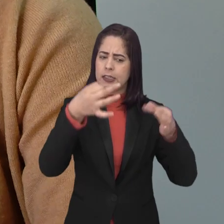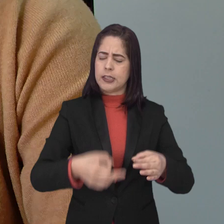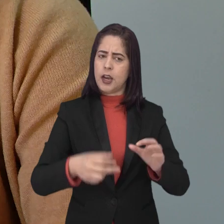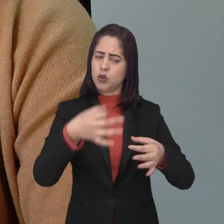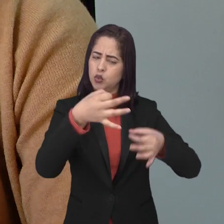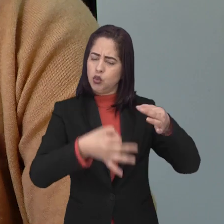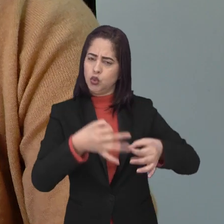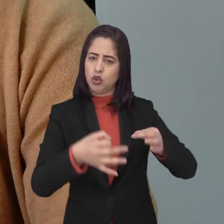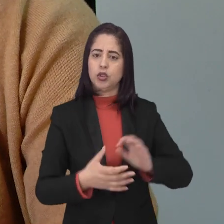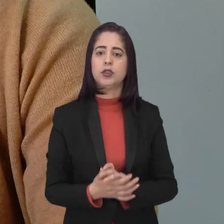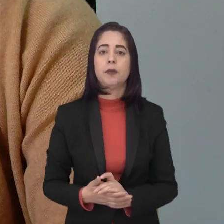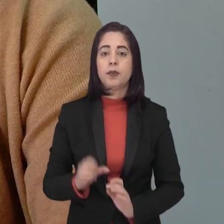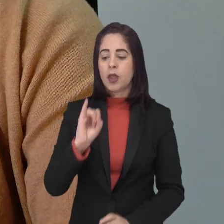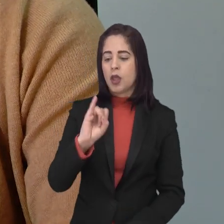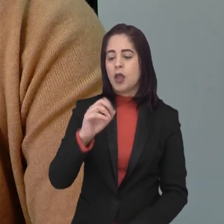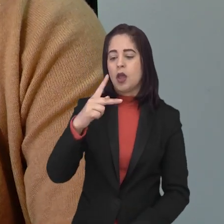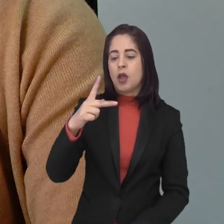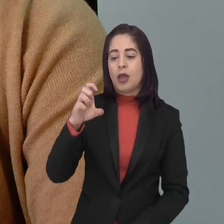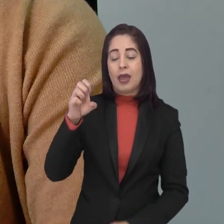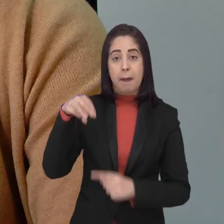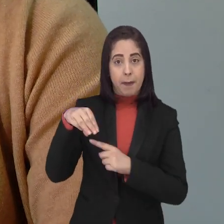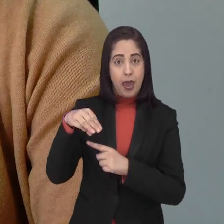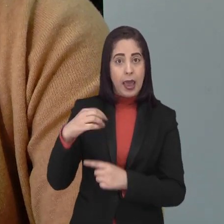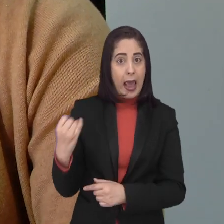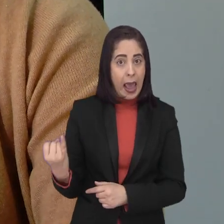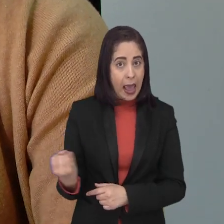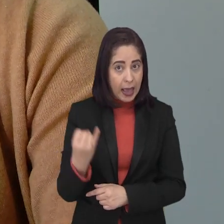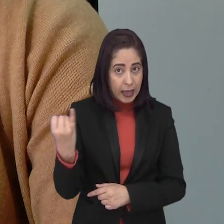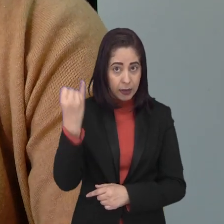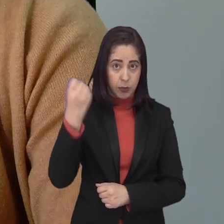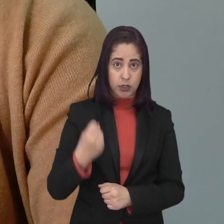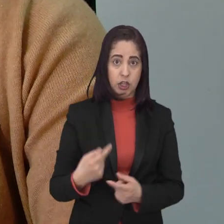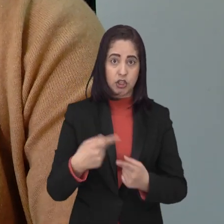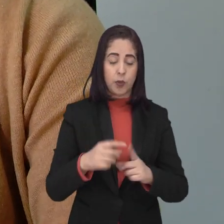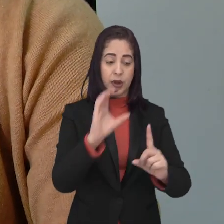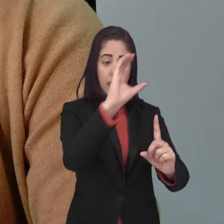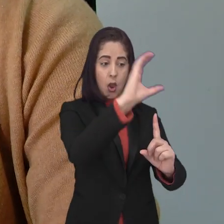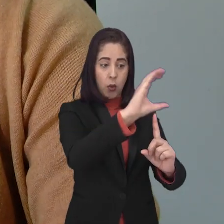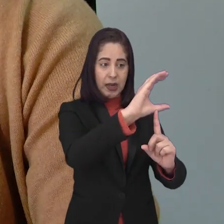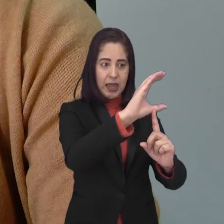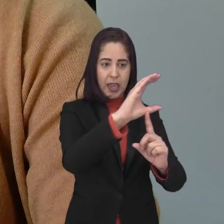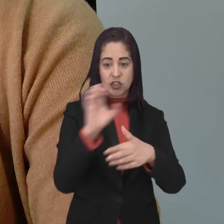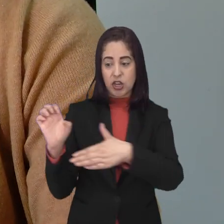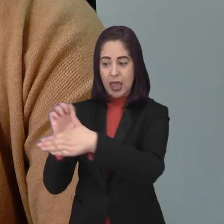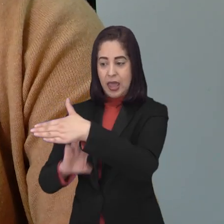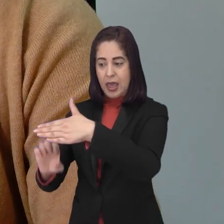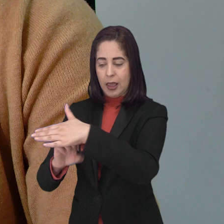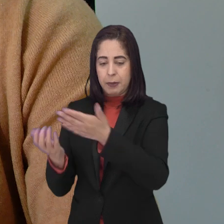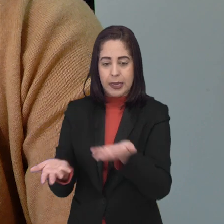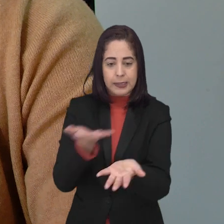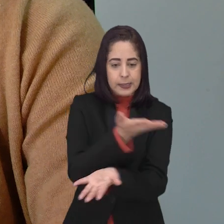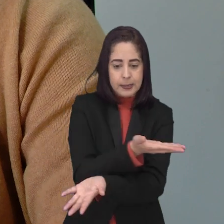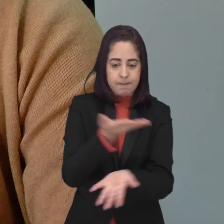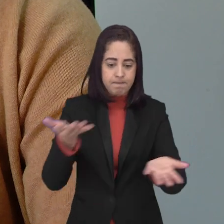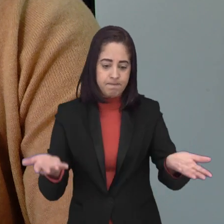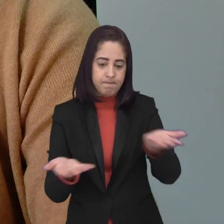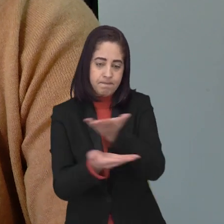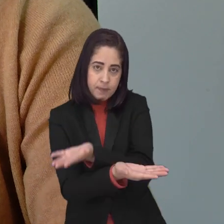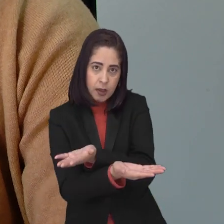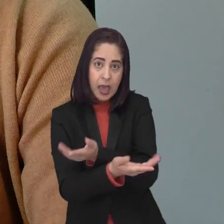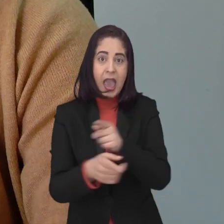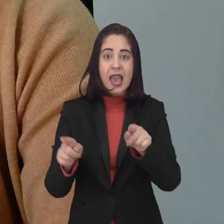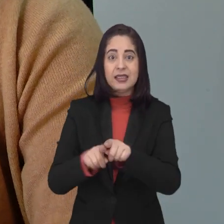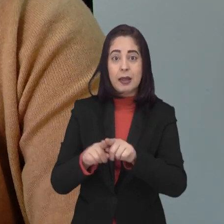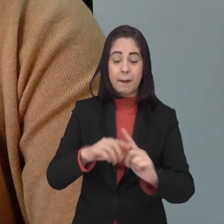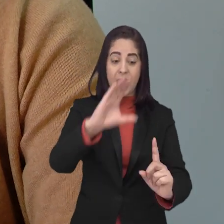O IPEM ele é importante tanto na relação de consumo do consumidor com uma empresa, quanto do